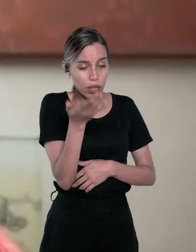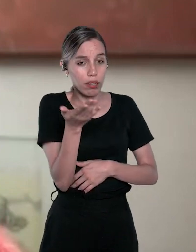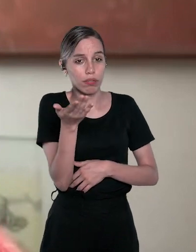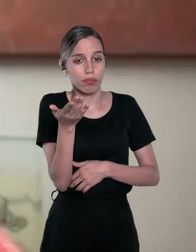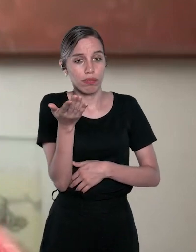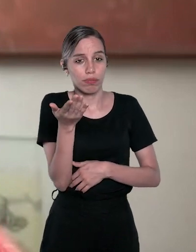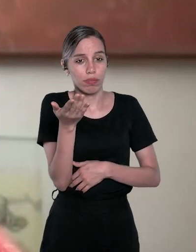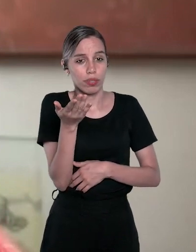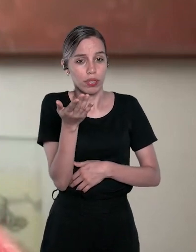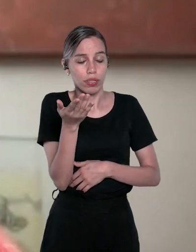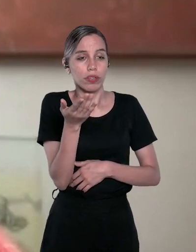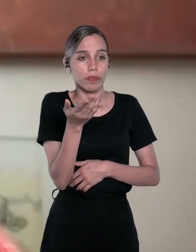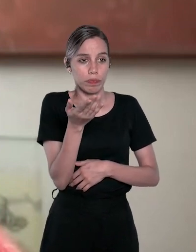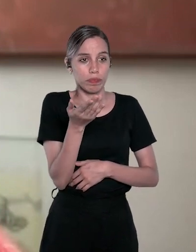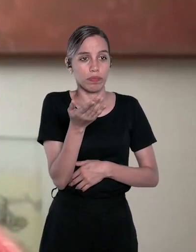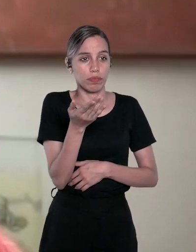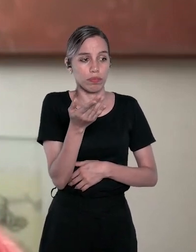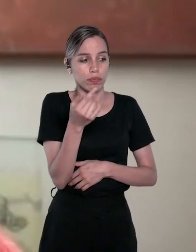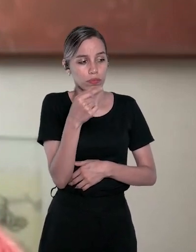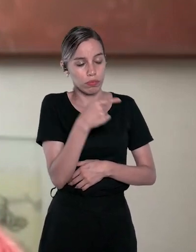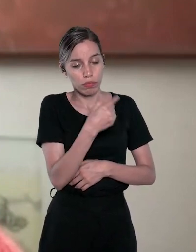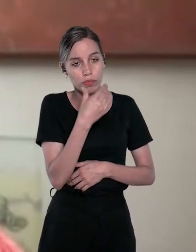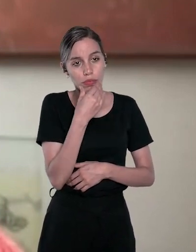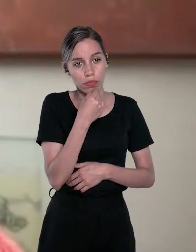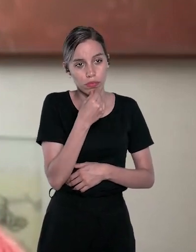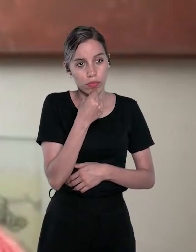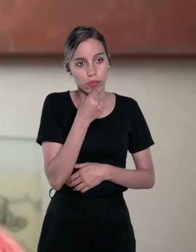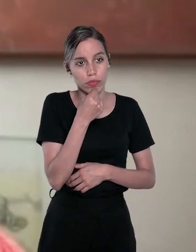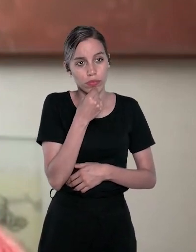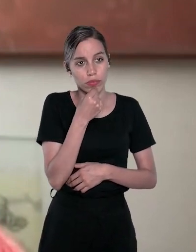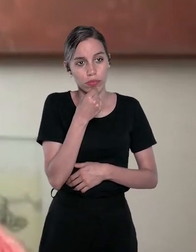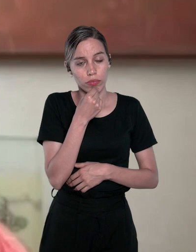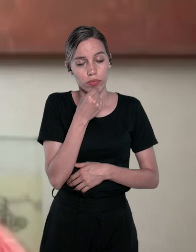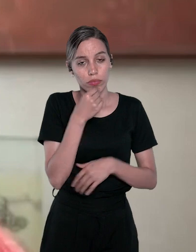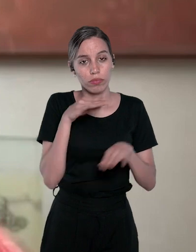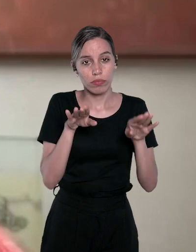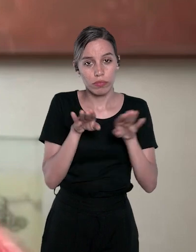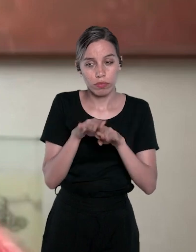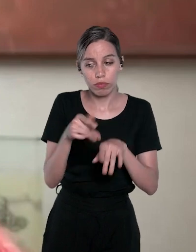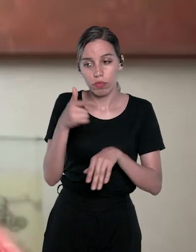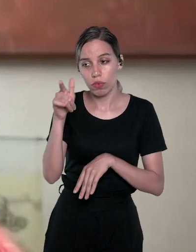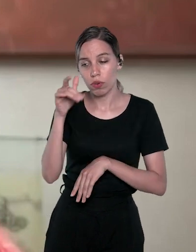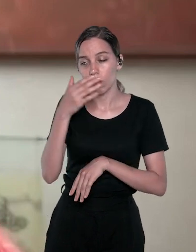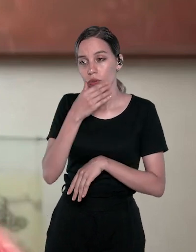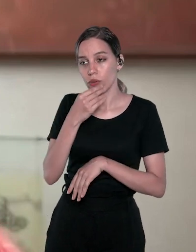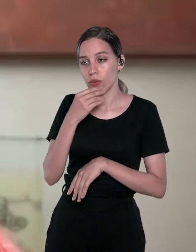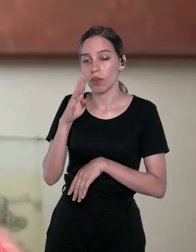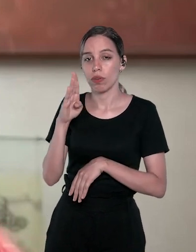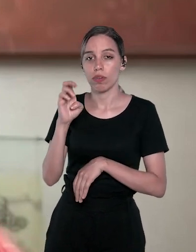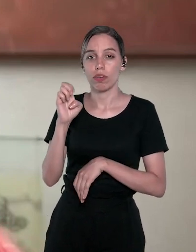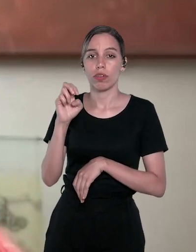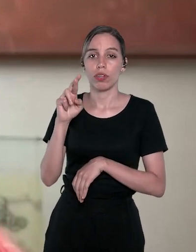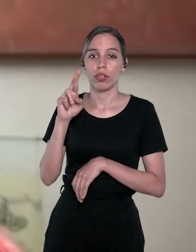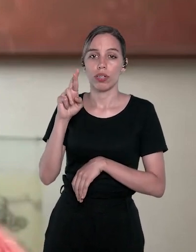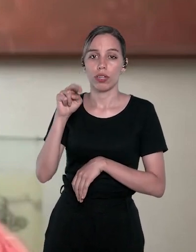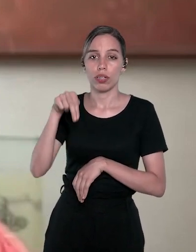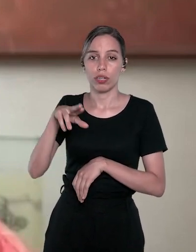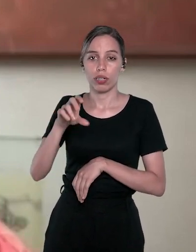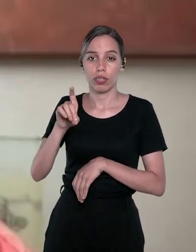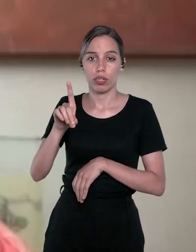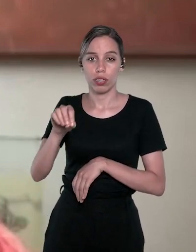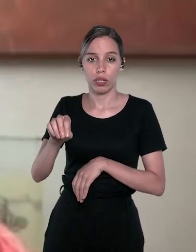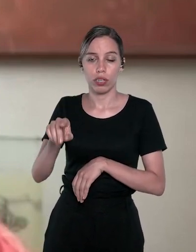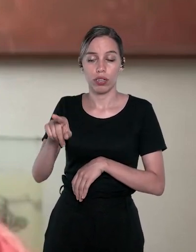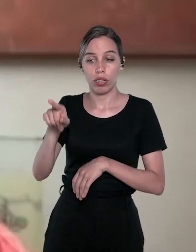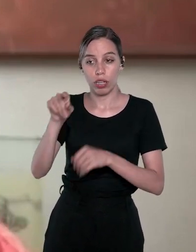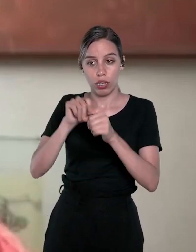a colaboração, né, digamos hoje, o auxílio luxuoso do historiador Bernardo Mata Machado, que